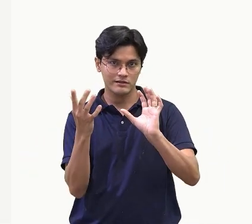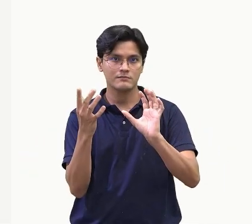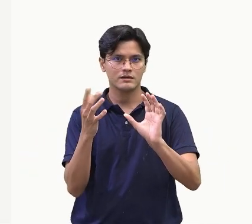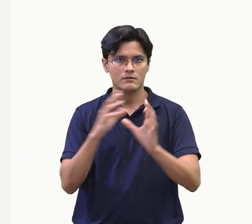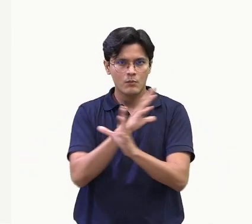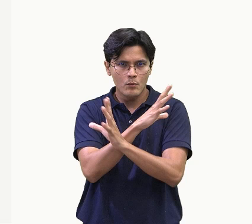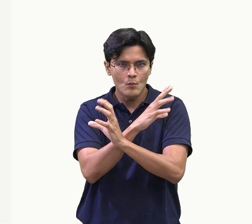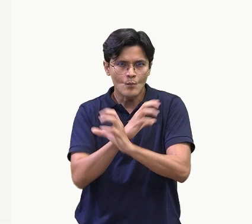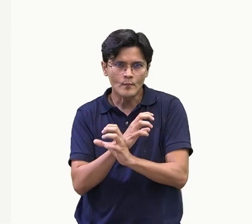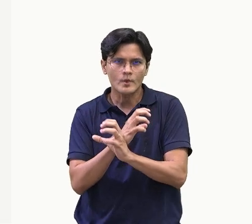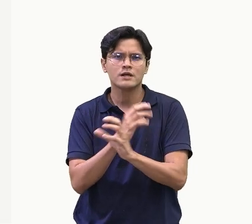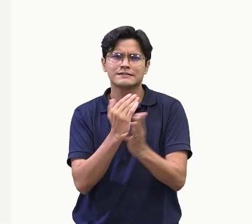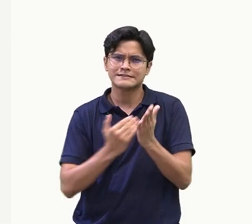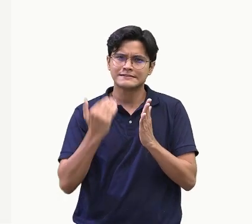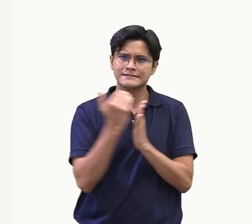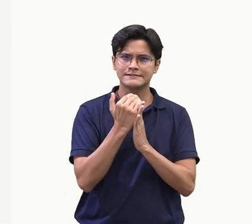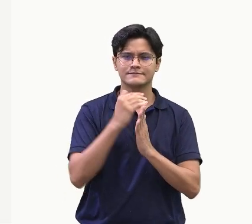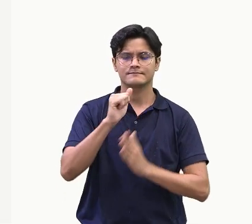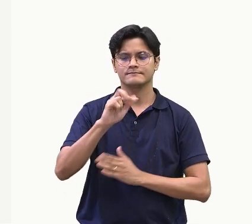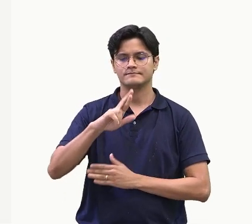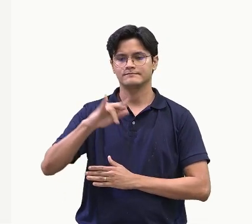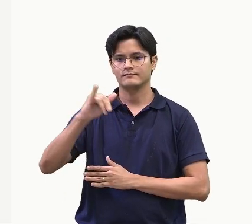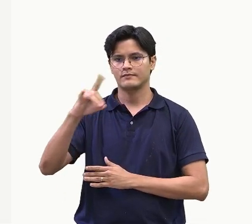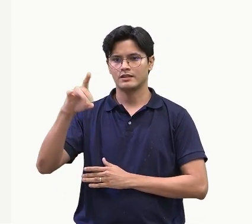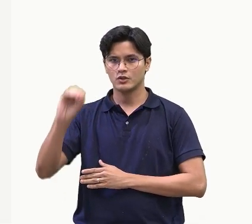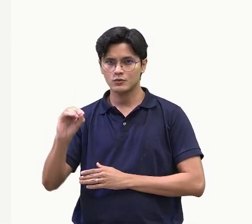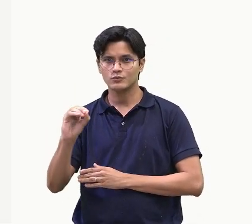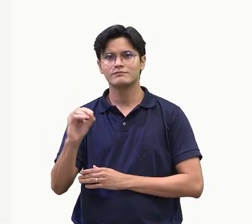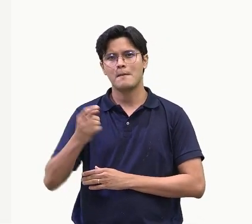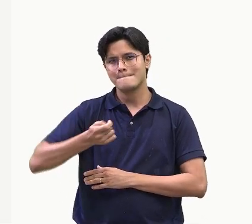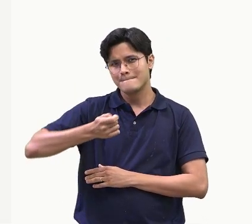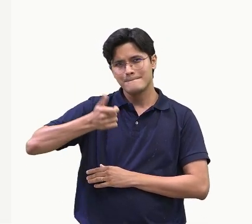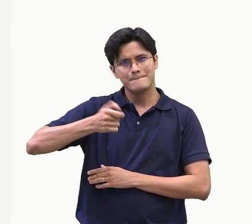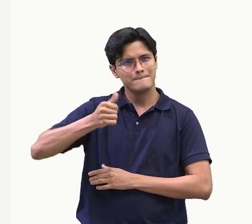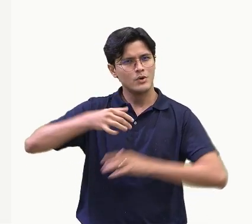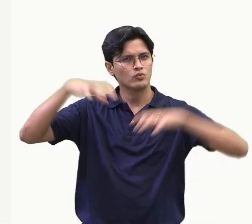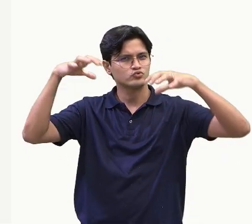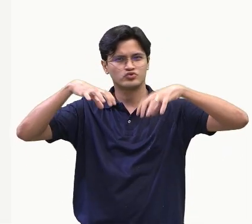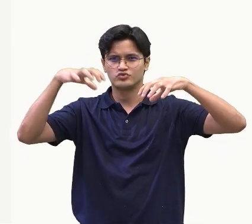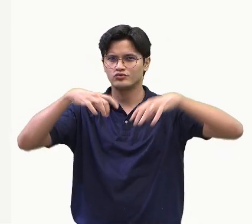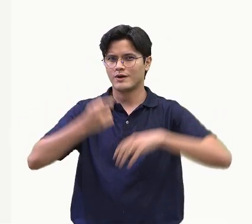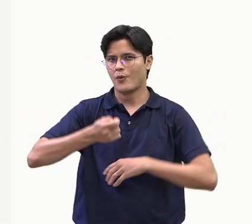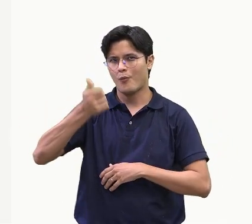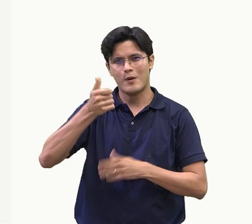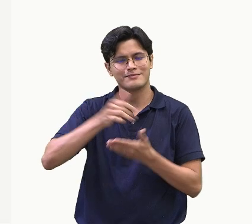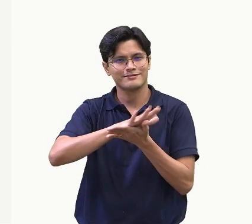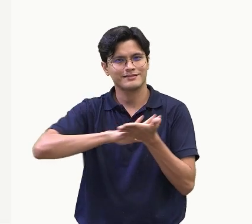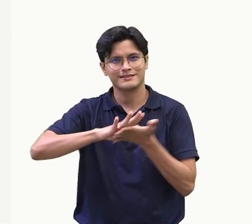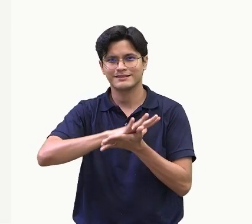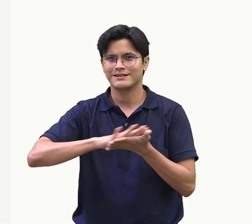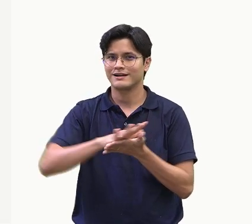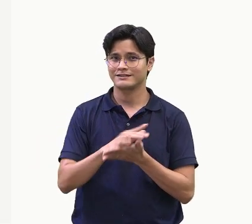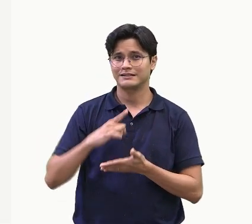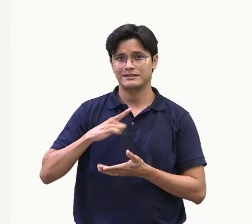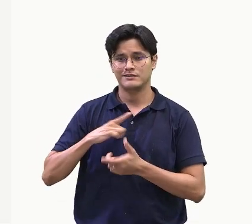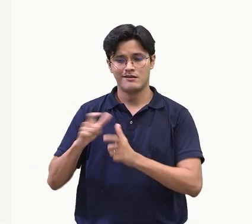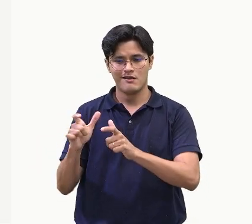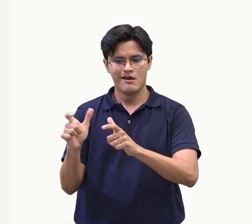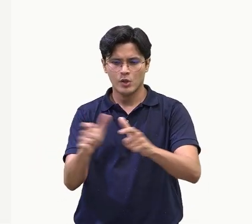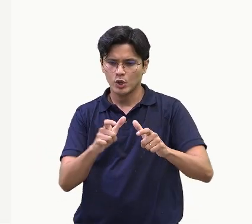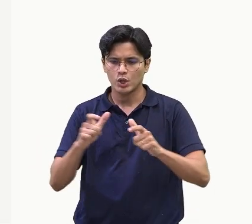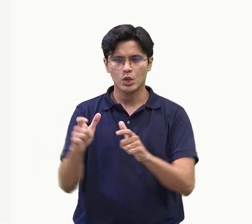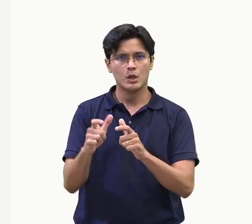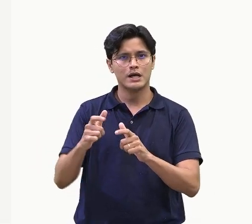seja, praticamente não chove, como vocês estão podendo ler, em algumas áreas nunca foi registrada uma chuva. É um local